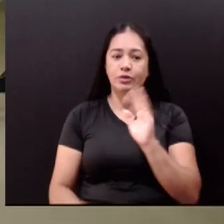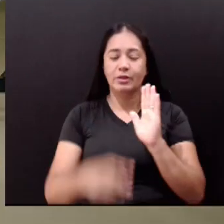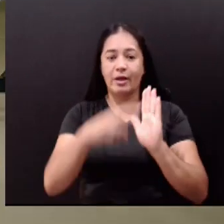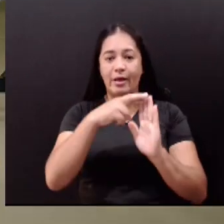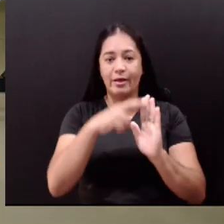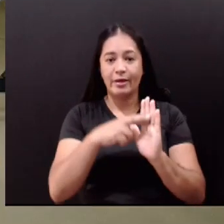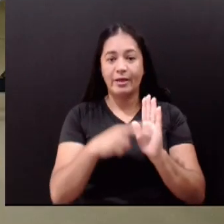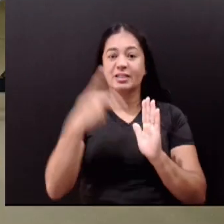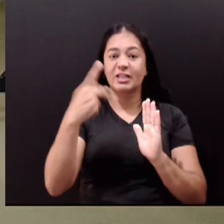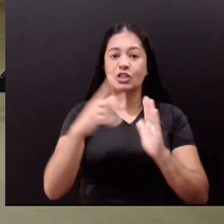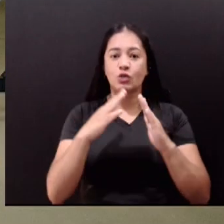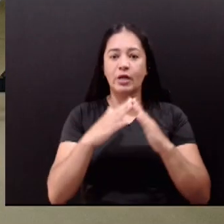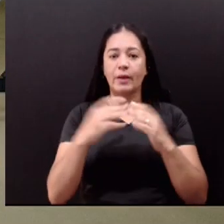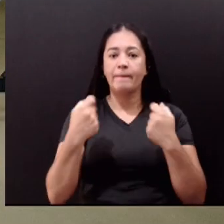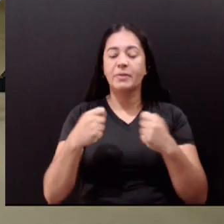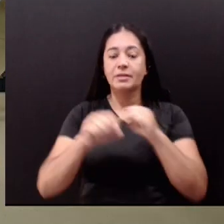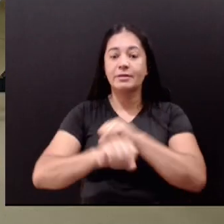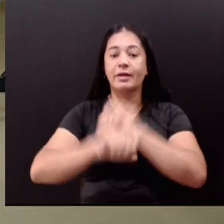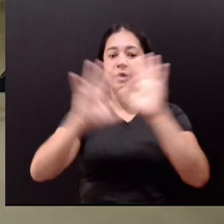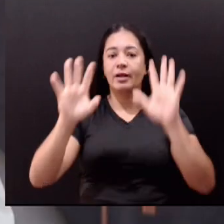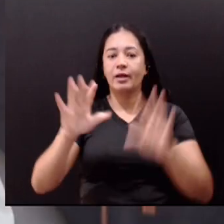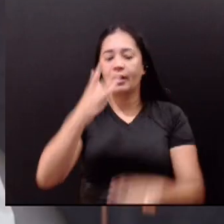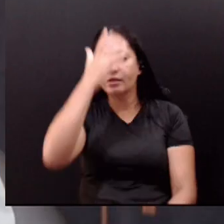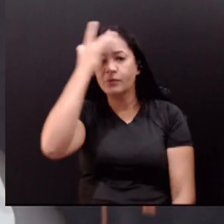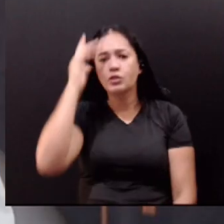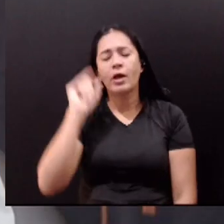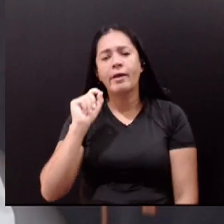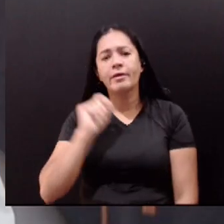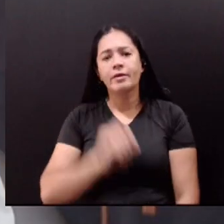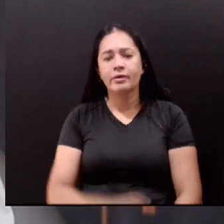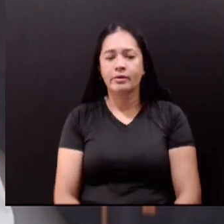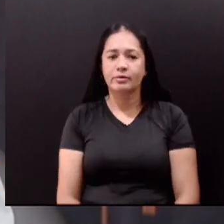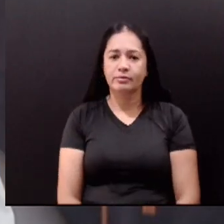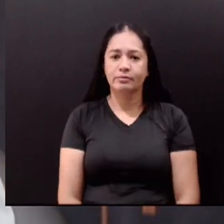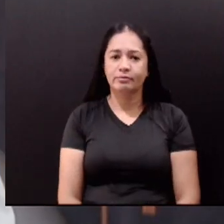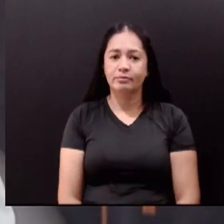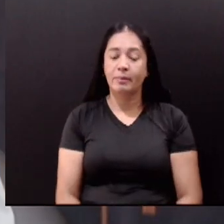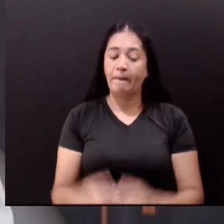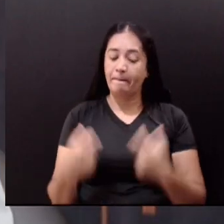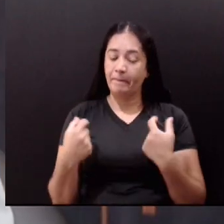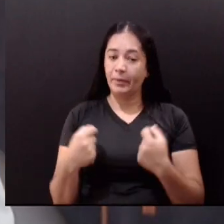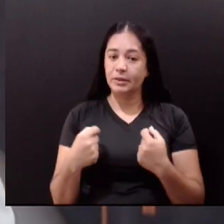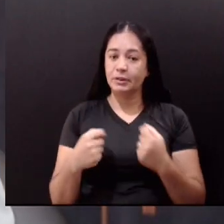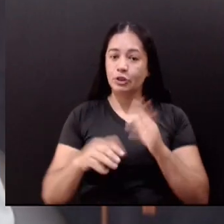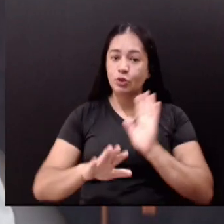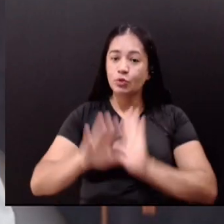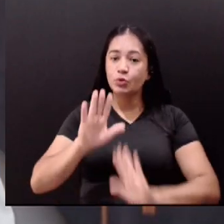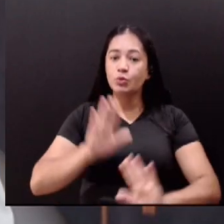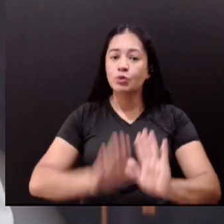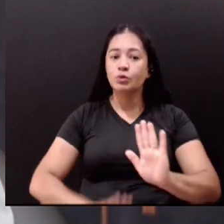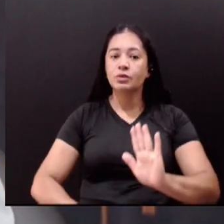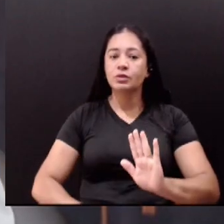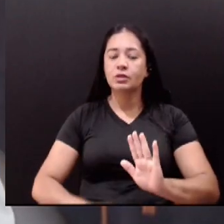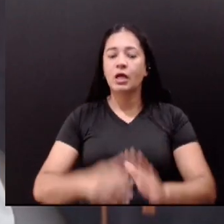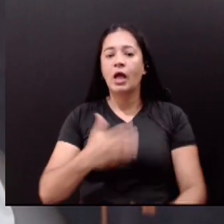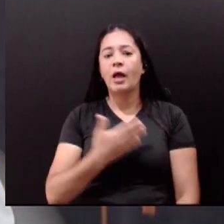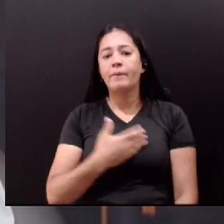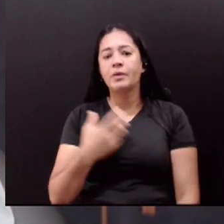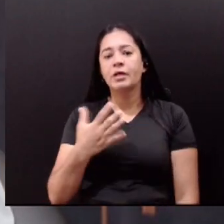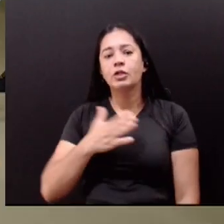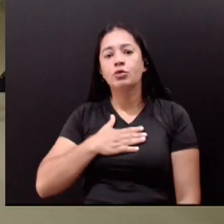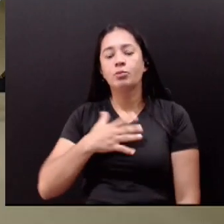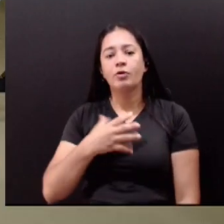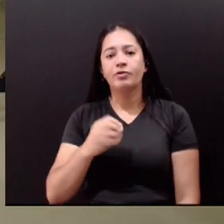né. Quem são essas pessoas? Vamos associar a esse ponto, né, quem é a companhia do meu filho, eu aceito ou